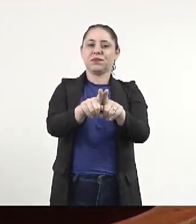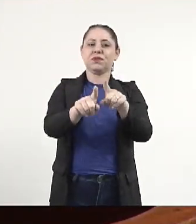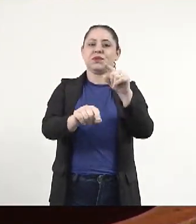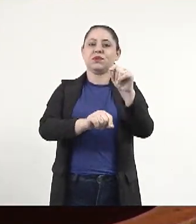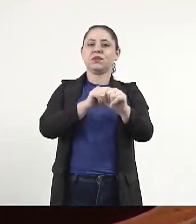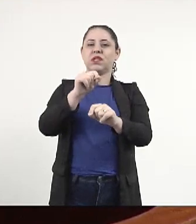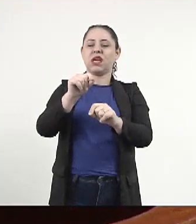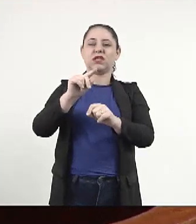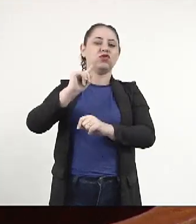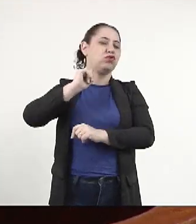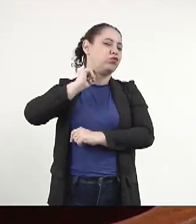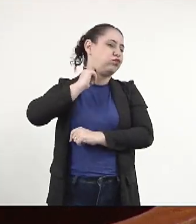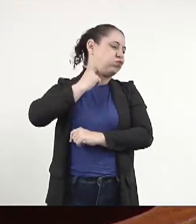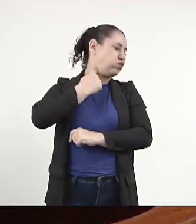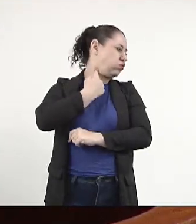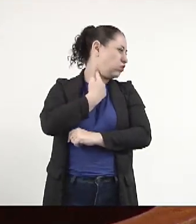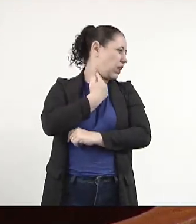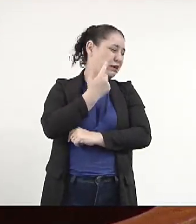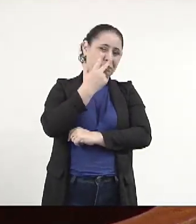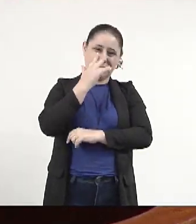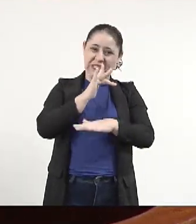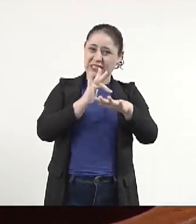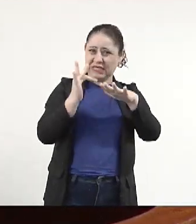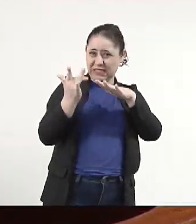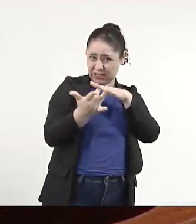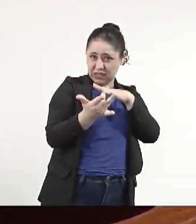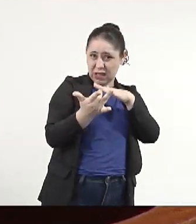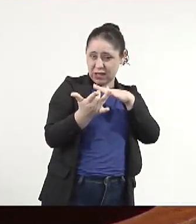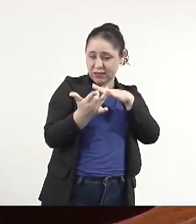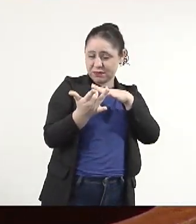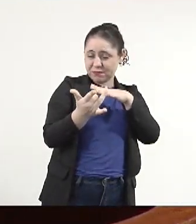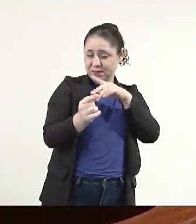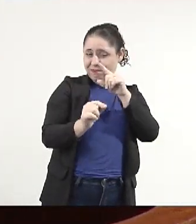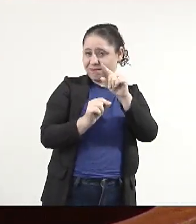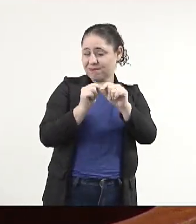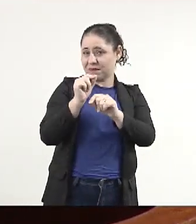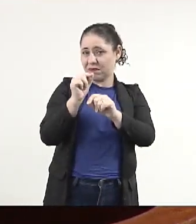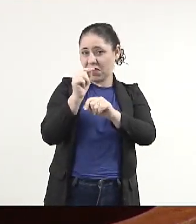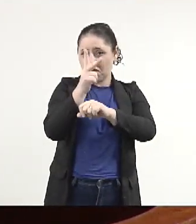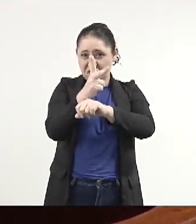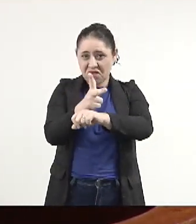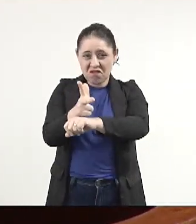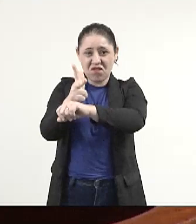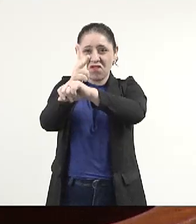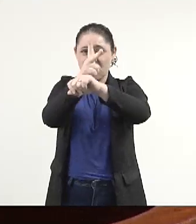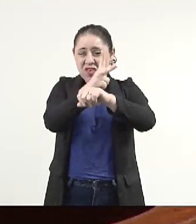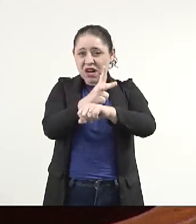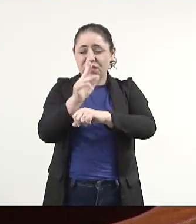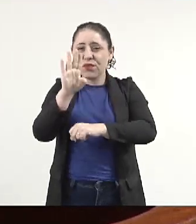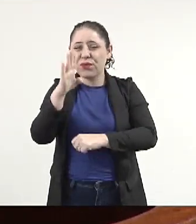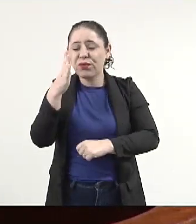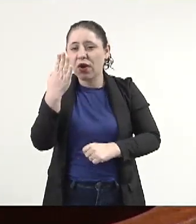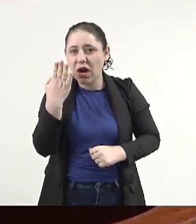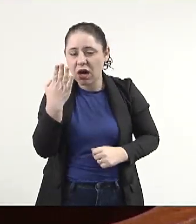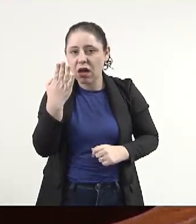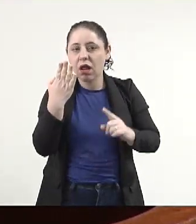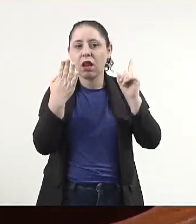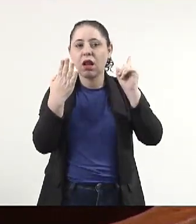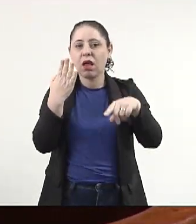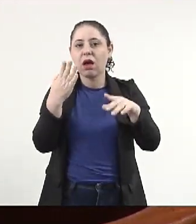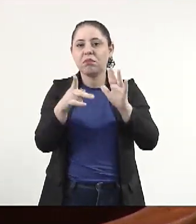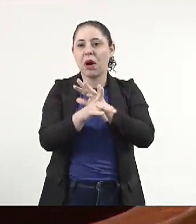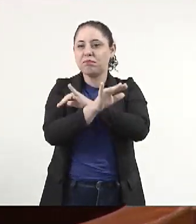campanha suja nas redes sociais, com videozinhos fake que